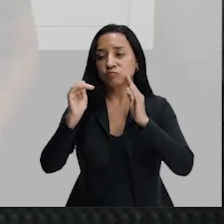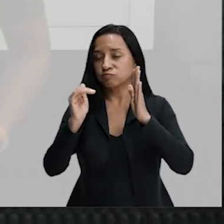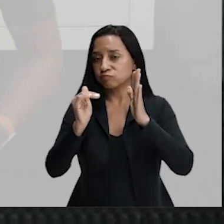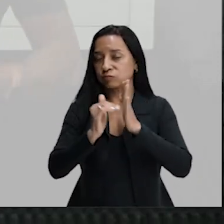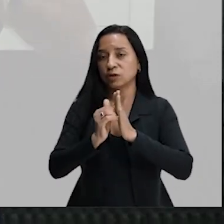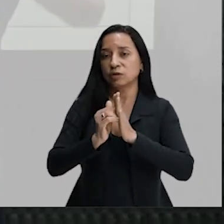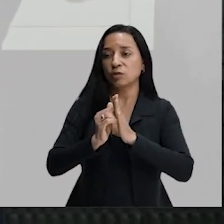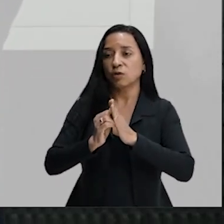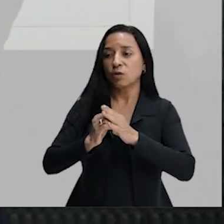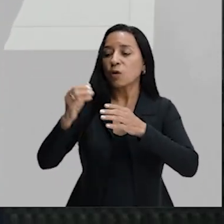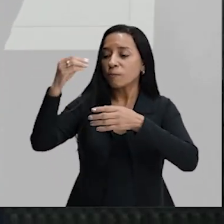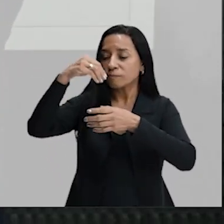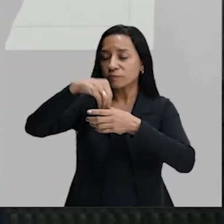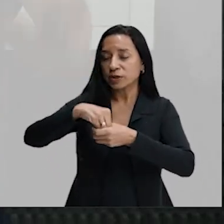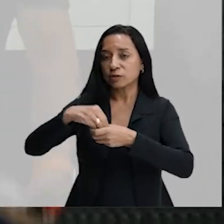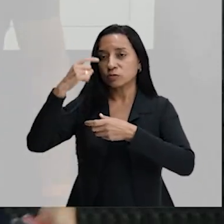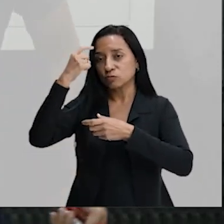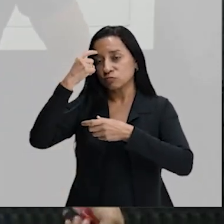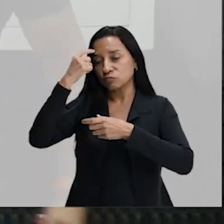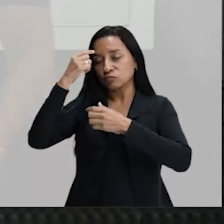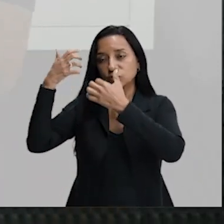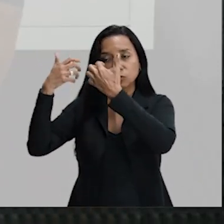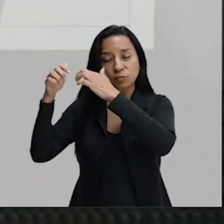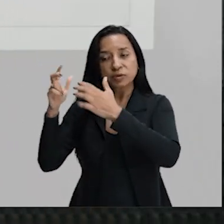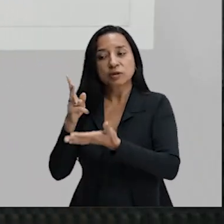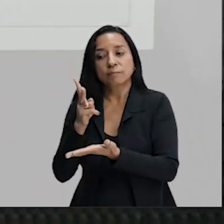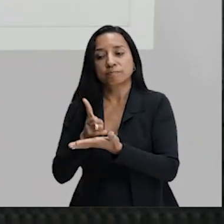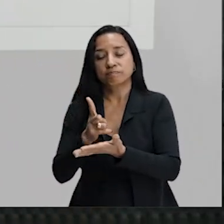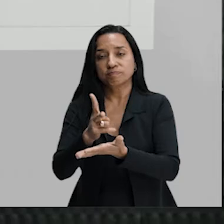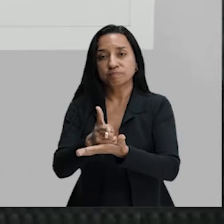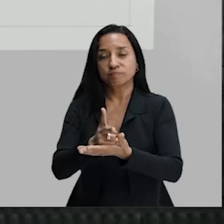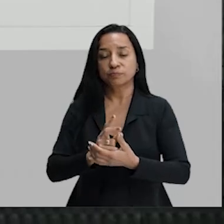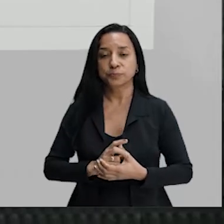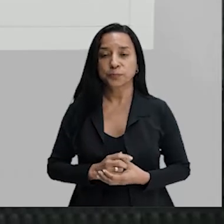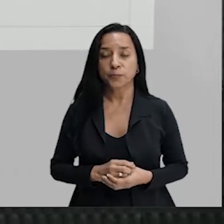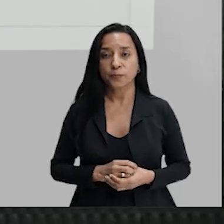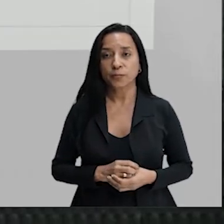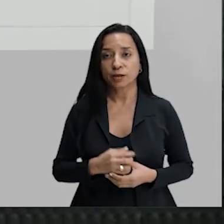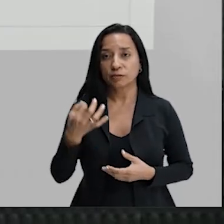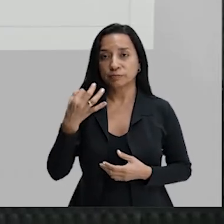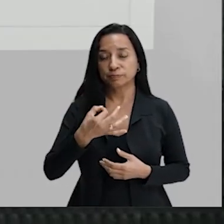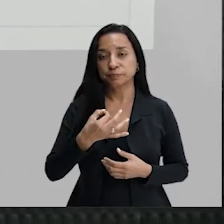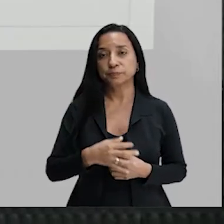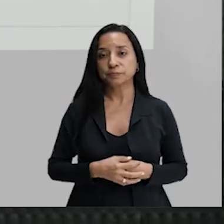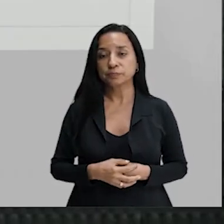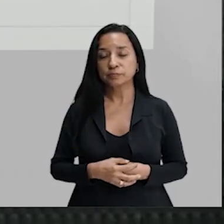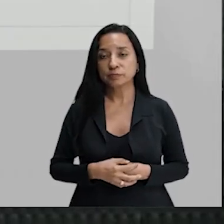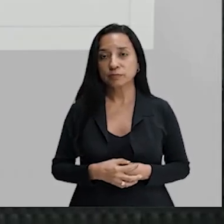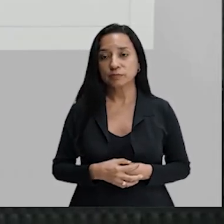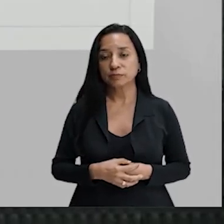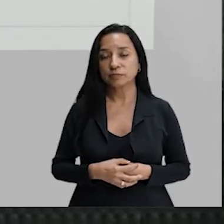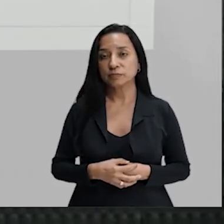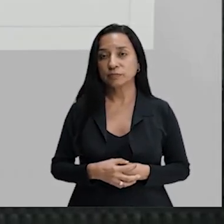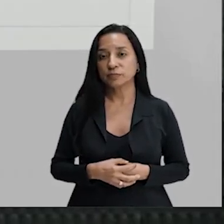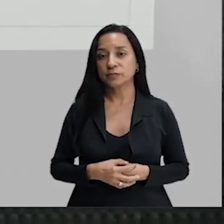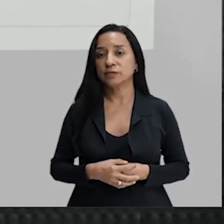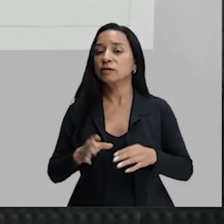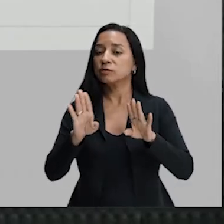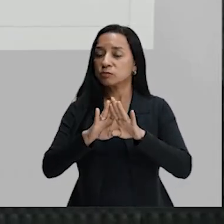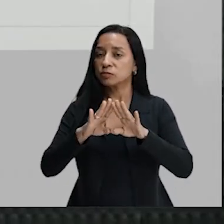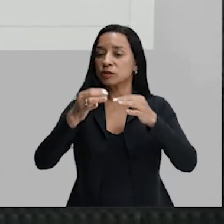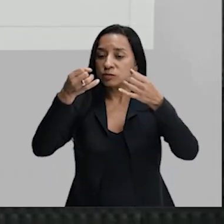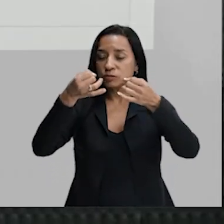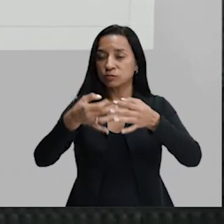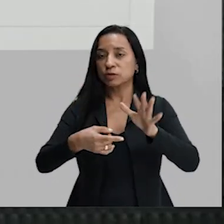de uma crítica, dentro deste pensar contínuo, correto? Trazendo aí dessa visão de conjunto, eu posso